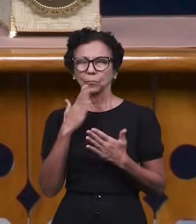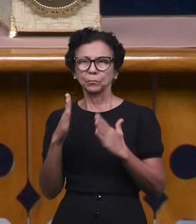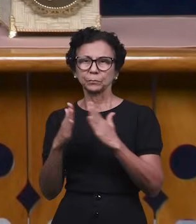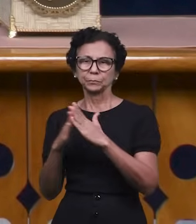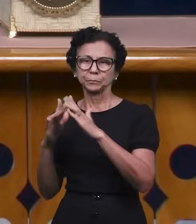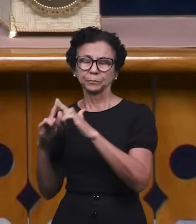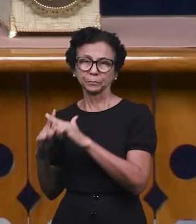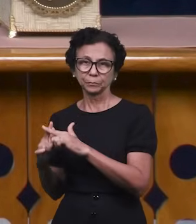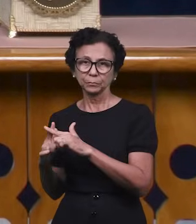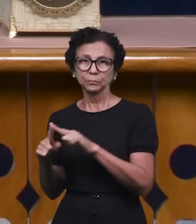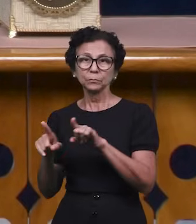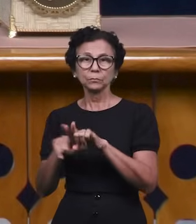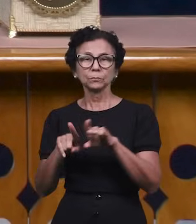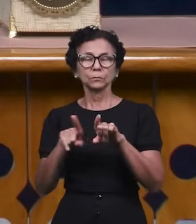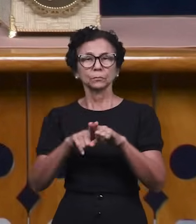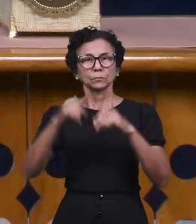meio.